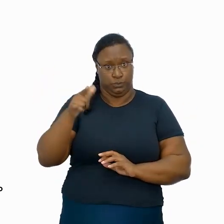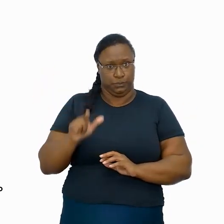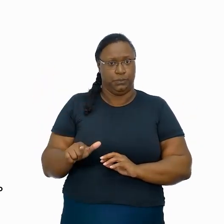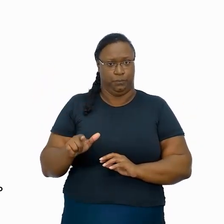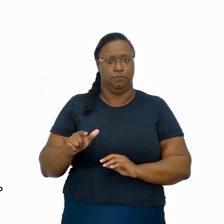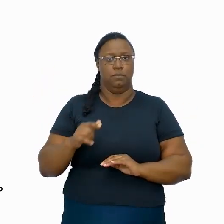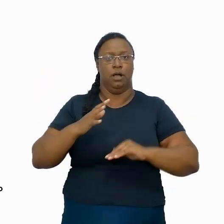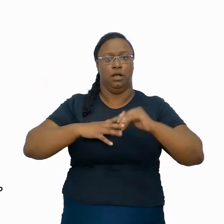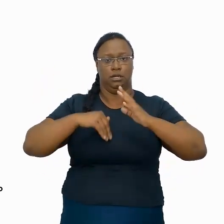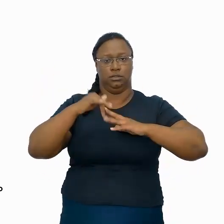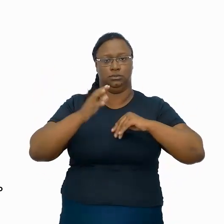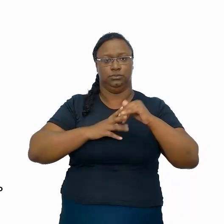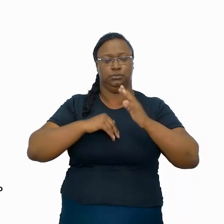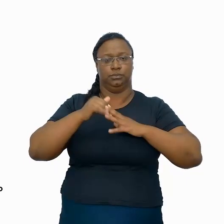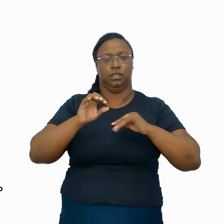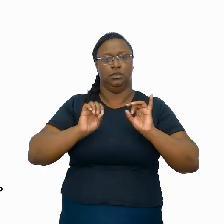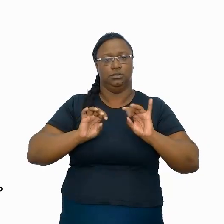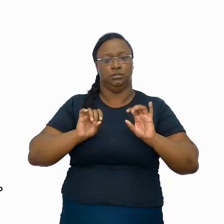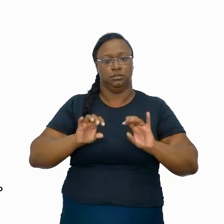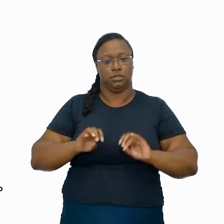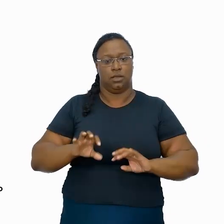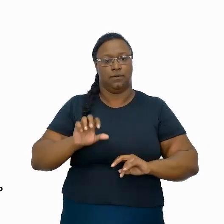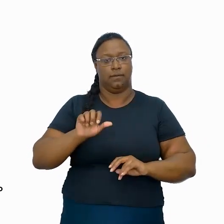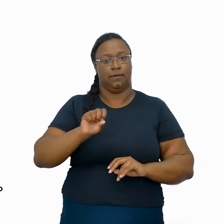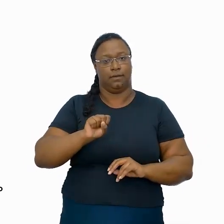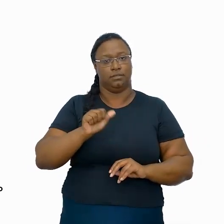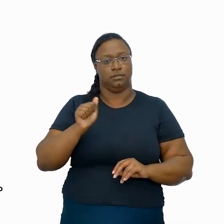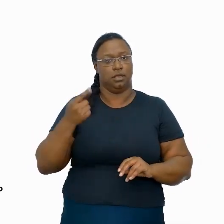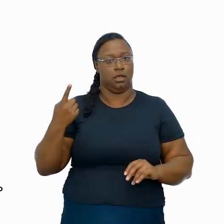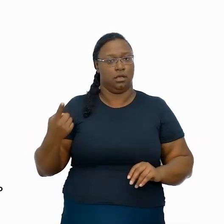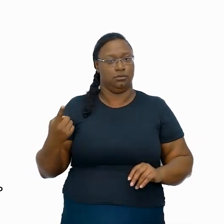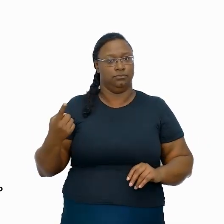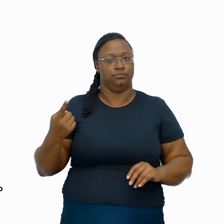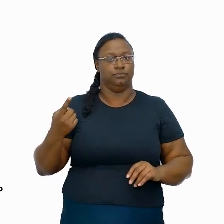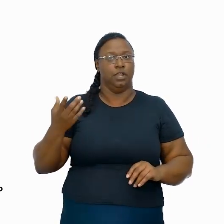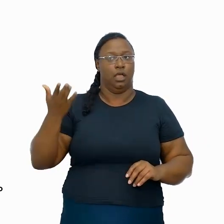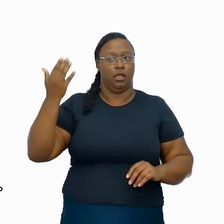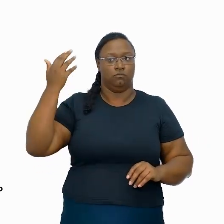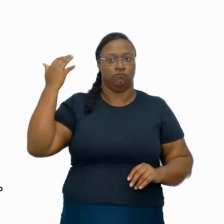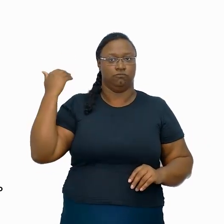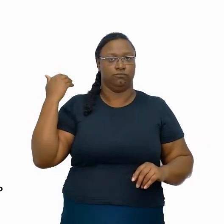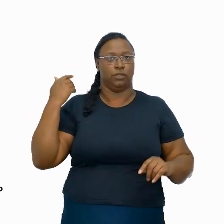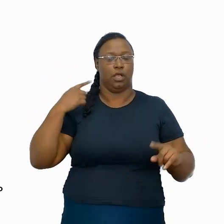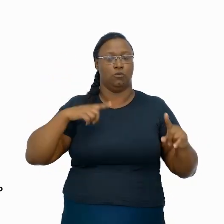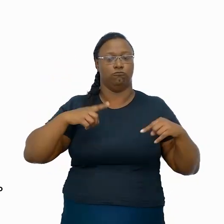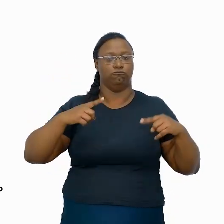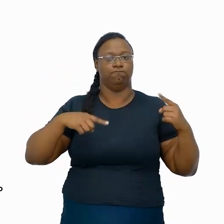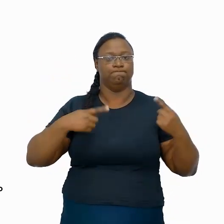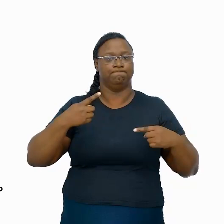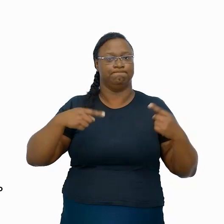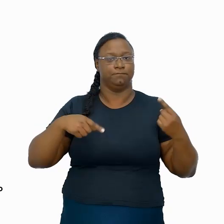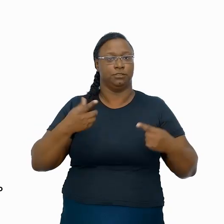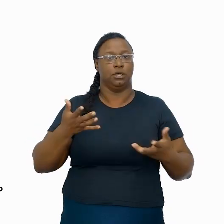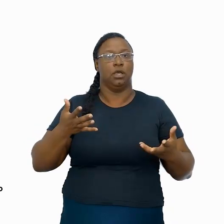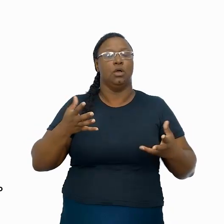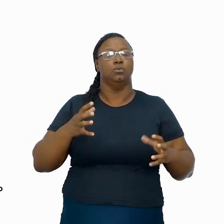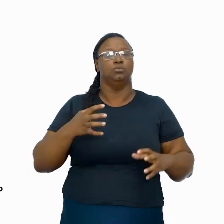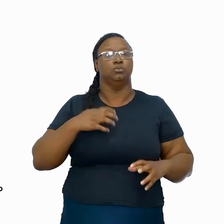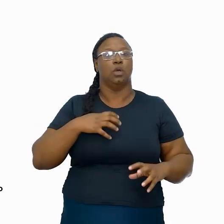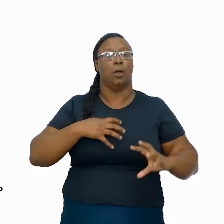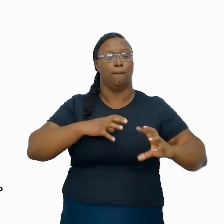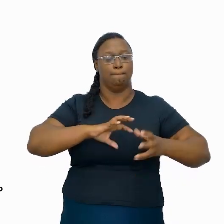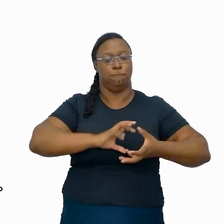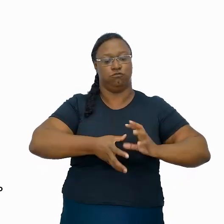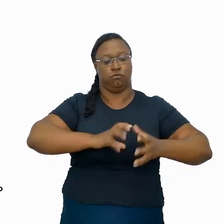desse bimestre, na SA1, a discussão, né, foi sobre os conceitos necessários para o funcionamento dos motores e geradores, né, que